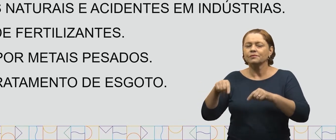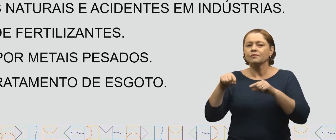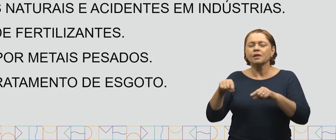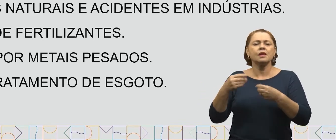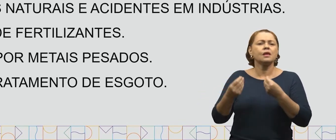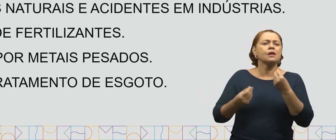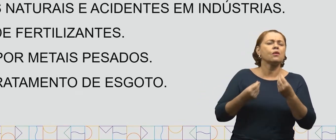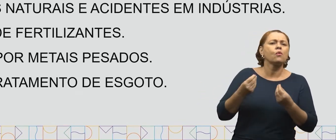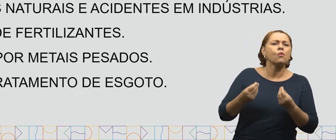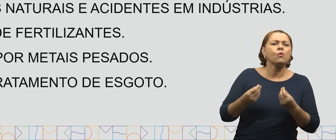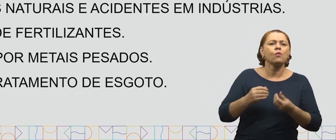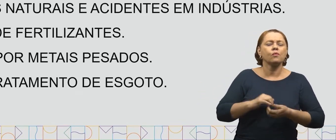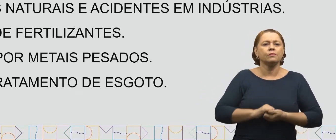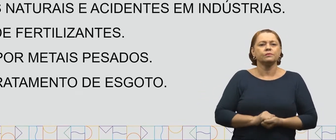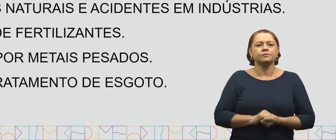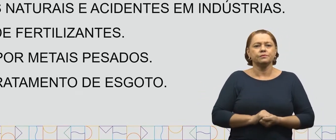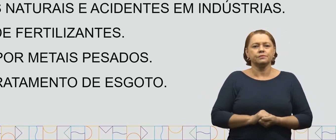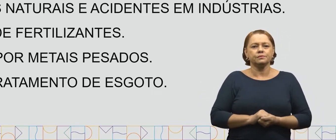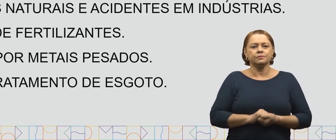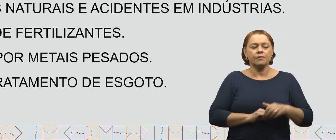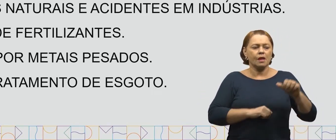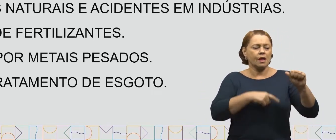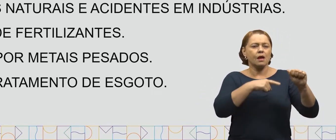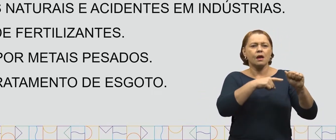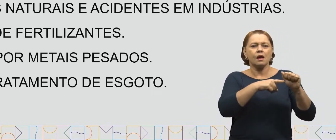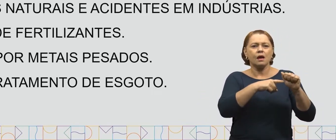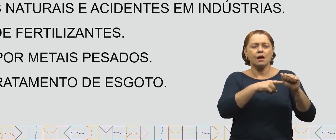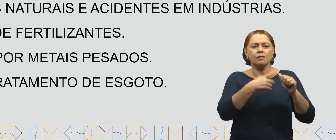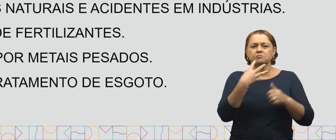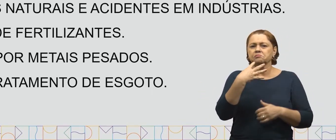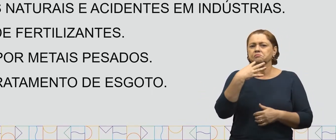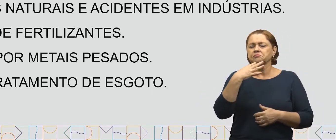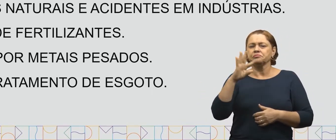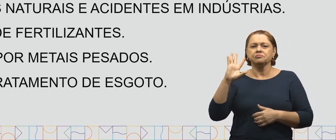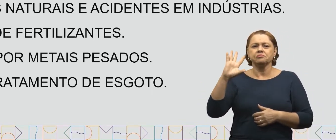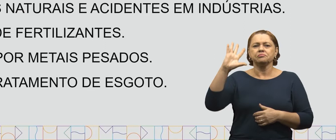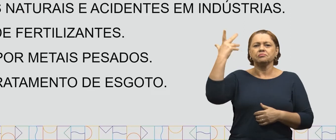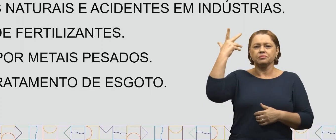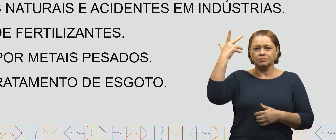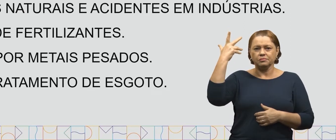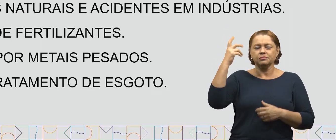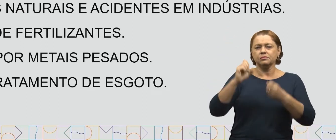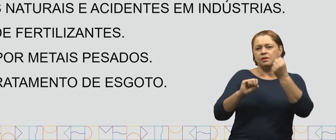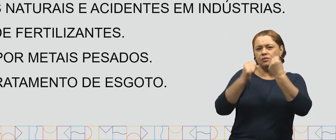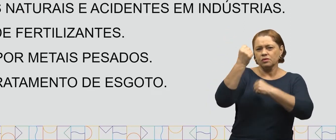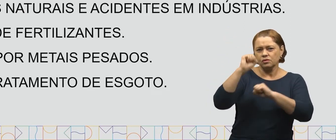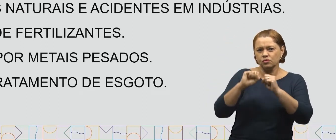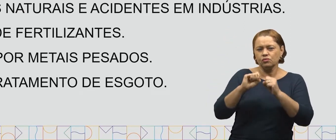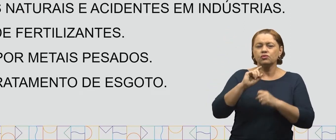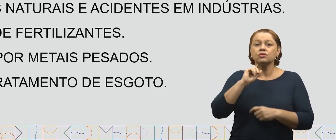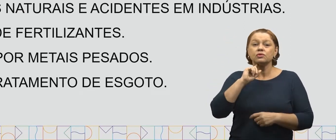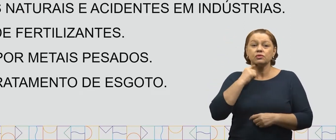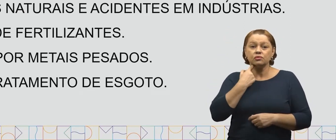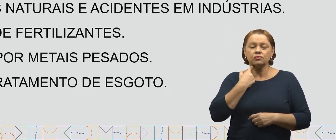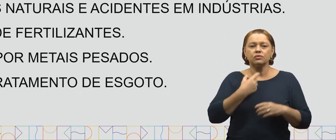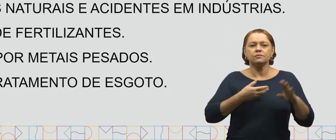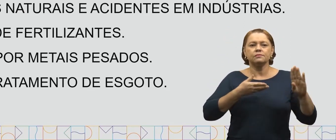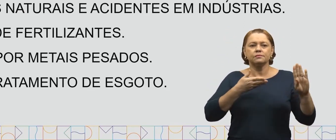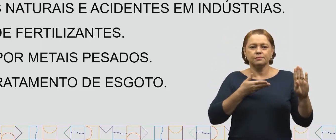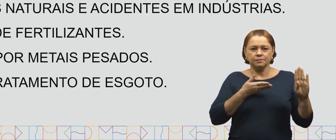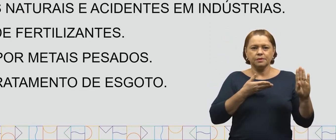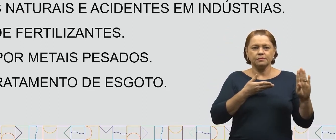descrito como: opção A, desastres naturais e acidentes em indústrias. Opção